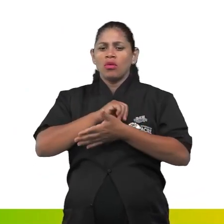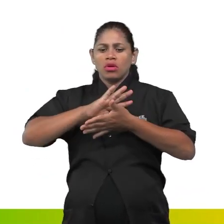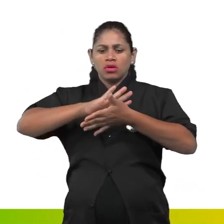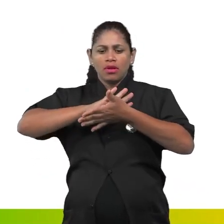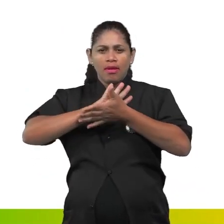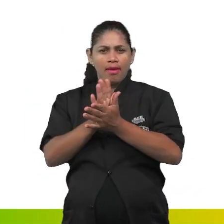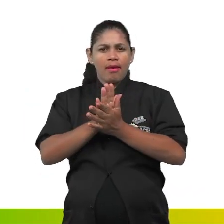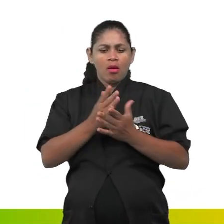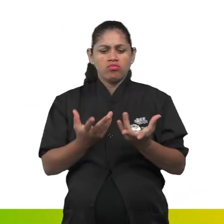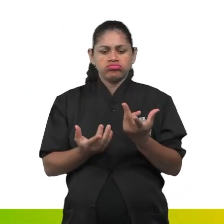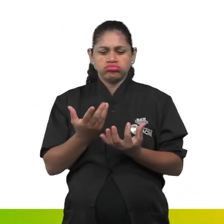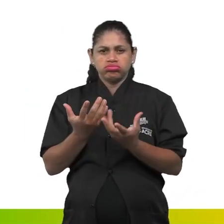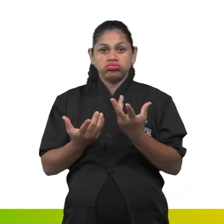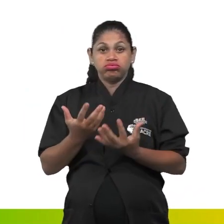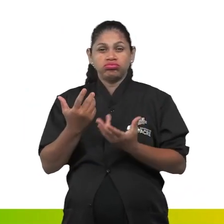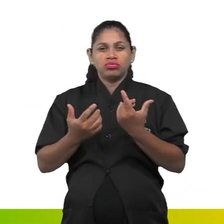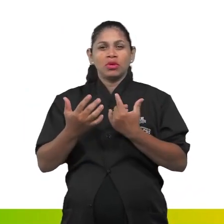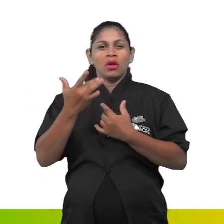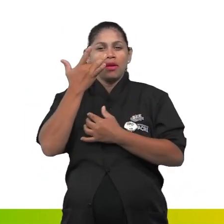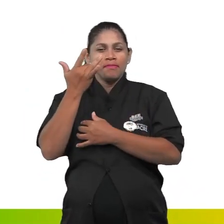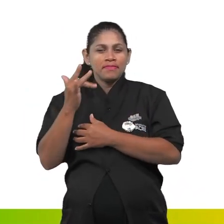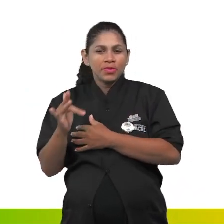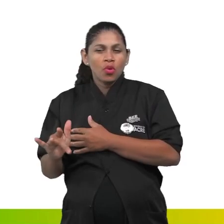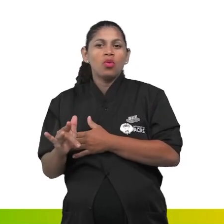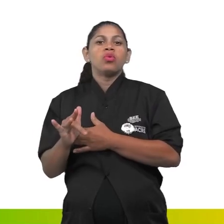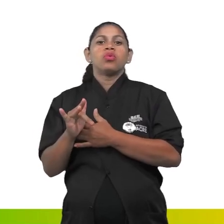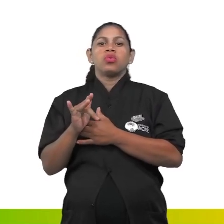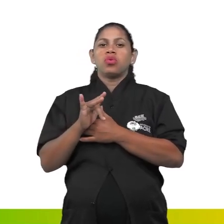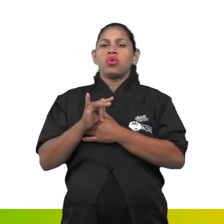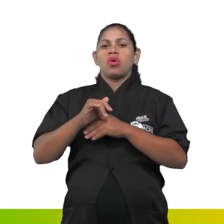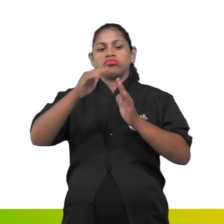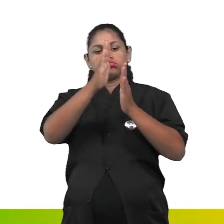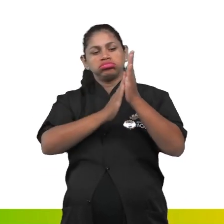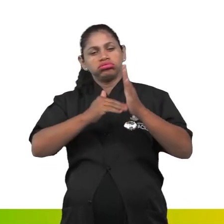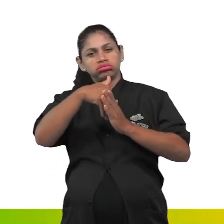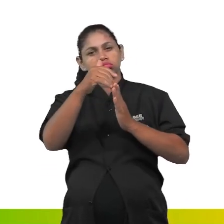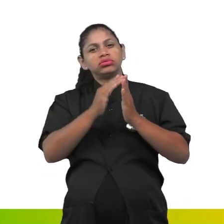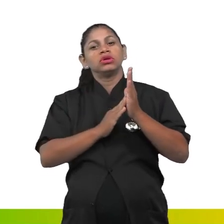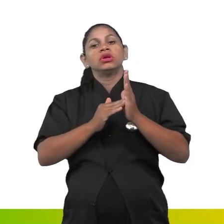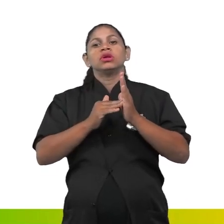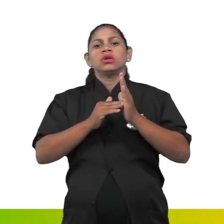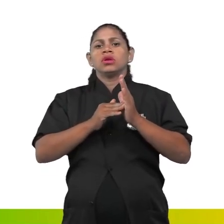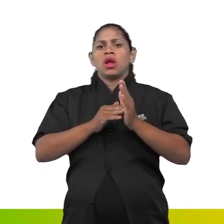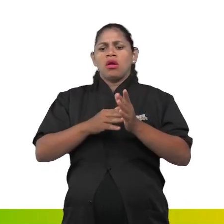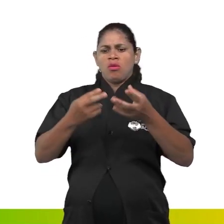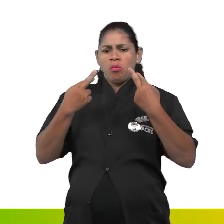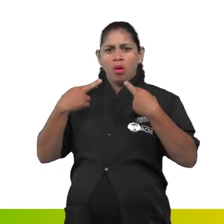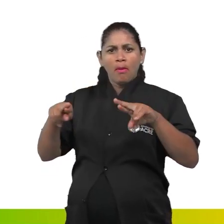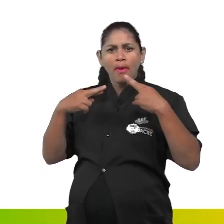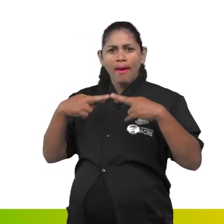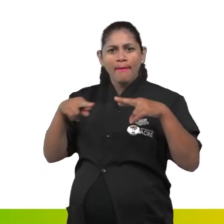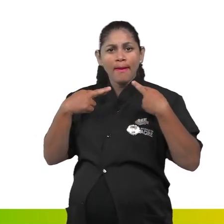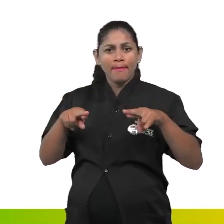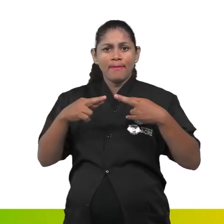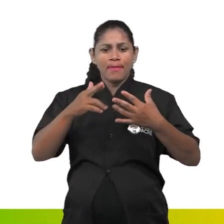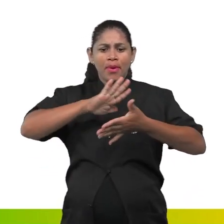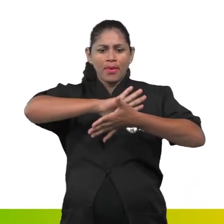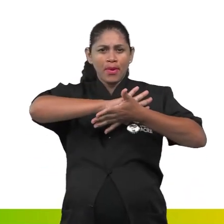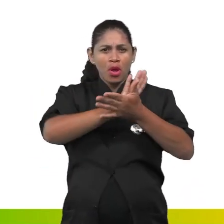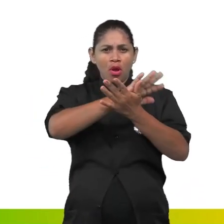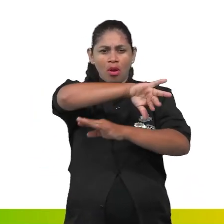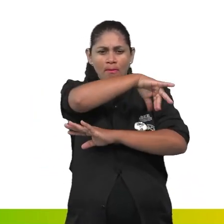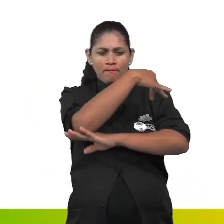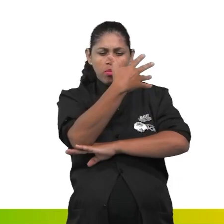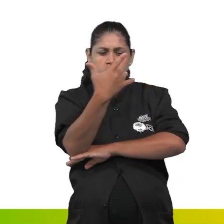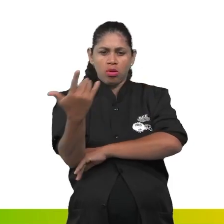minérios em Minas Gerais. Ele também fez artes e questionou a questão do desmatamento na Amazônia. Então, esses artistas, eles